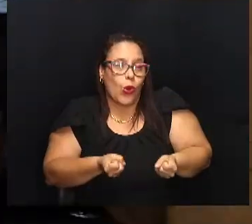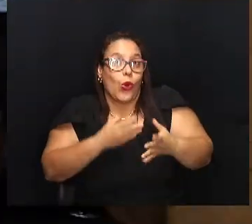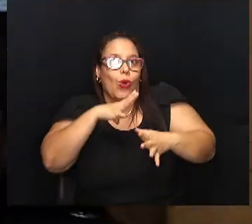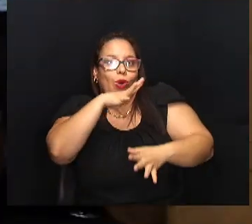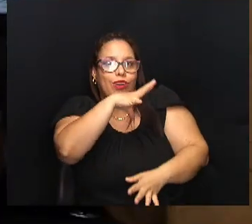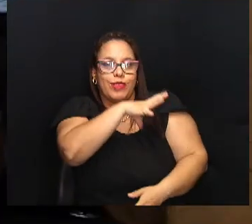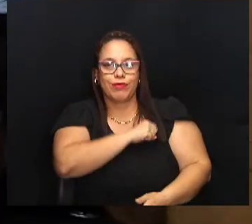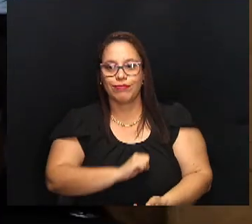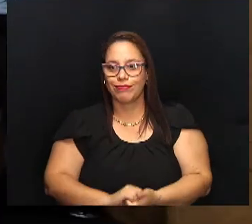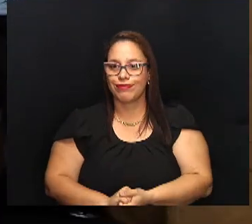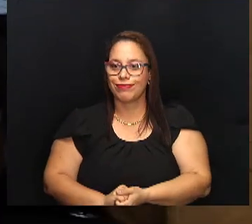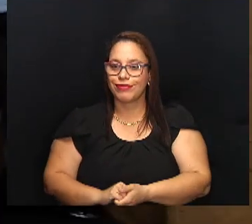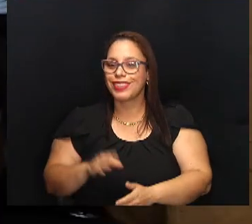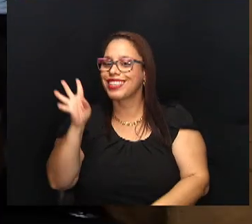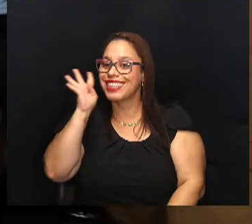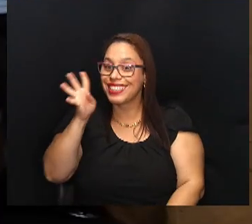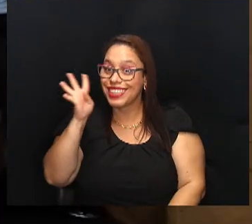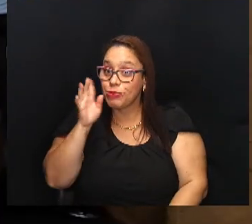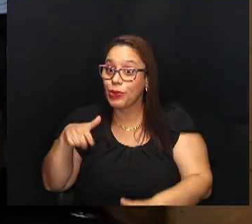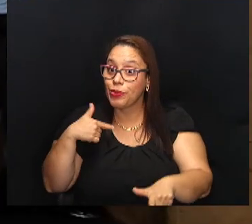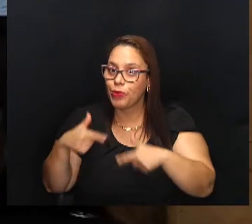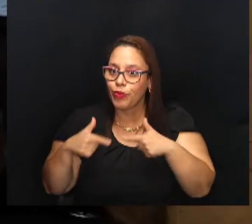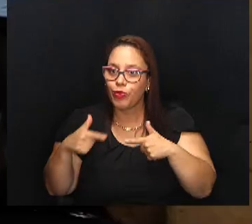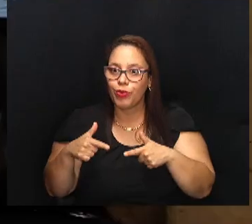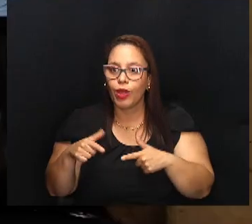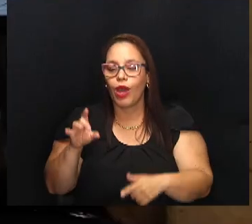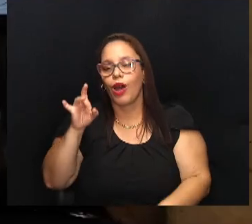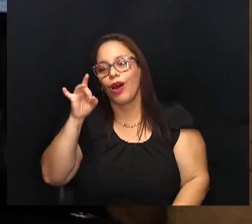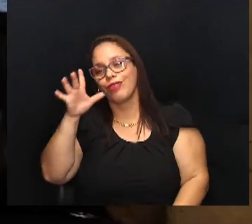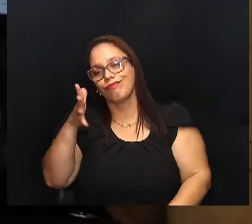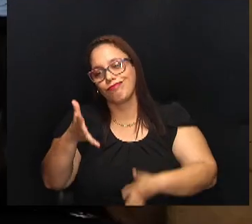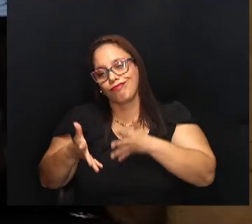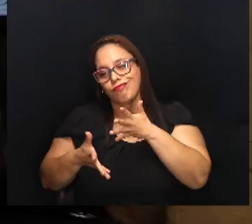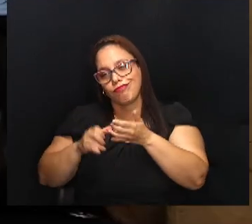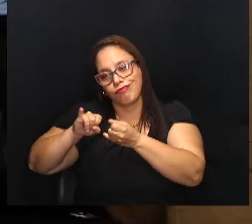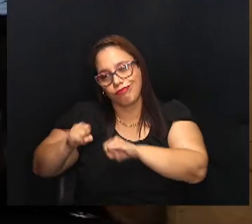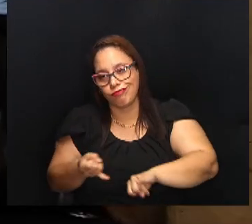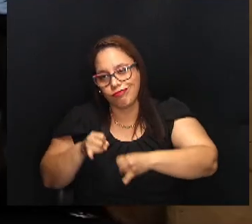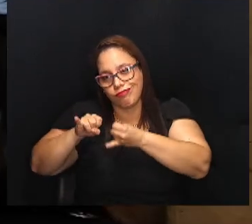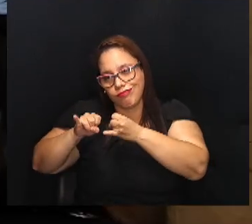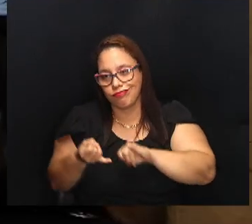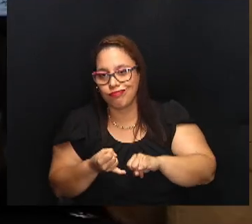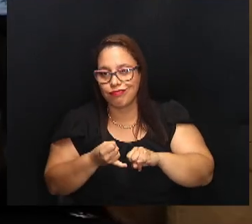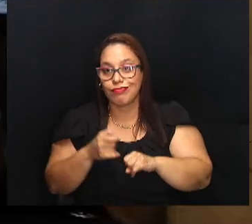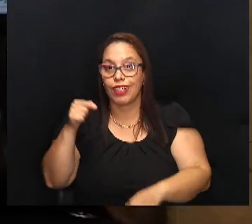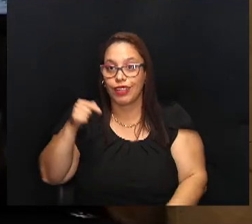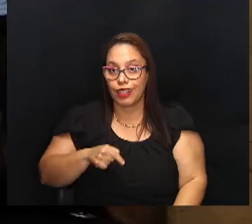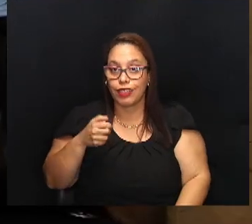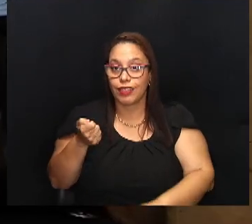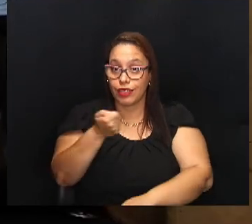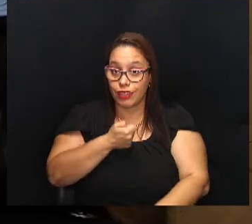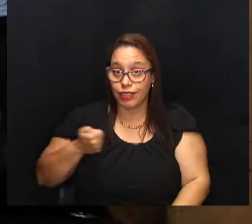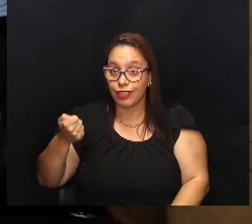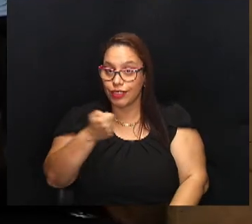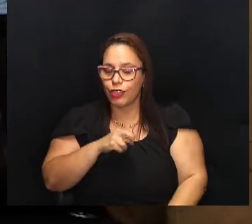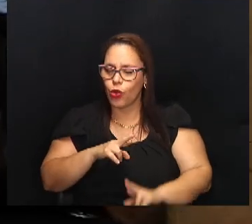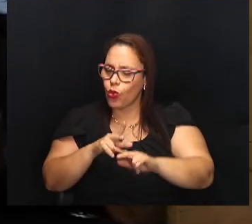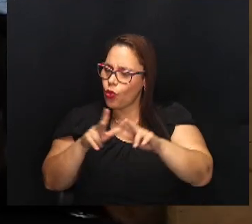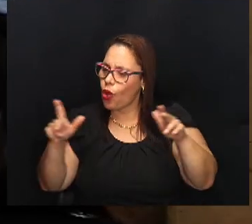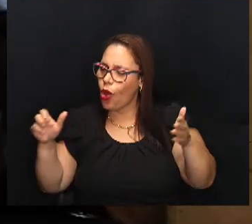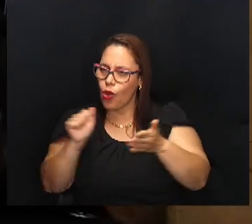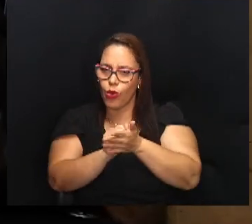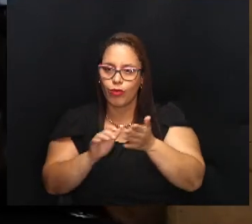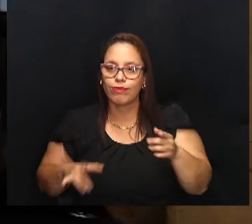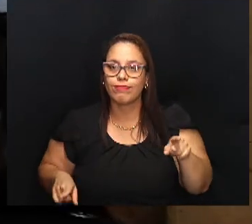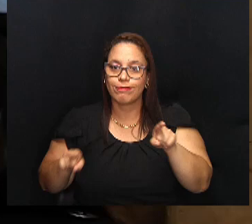Libras. Muito legal esse trabalho, não só a aula de jiu-jitsu, mas aqui a associação tem outras